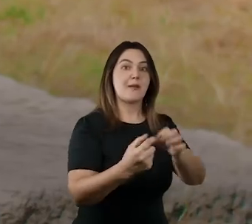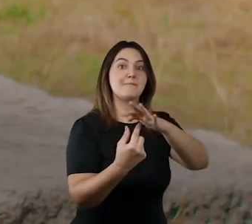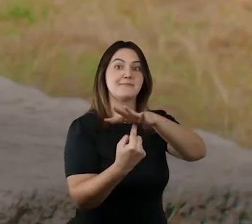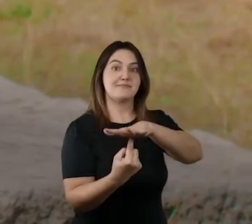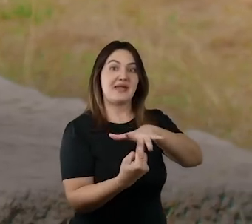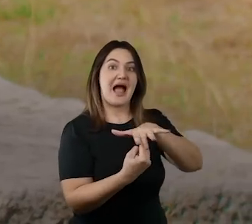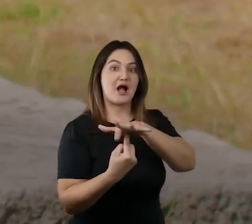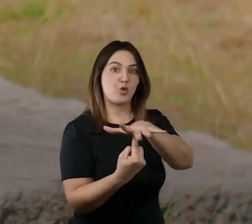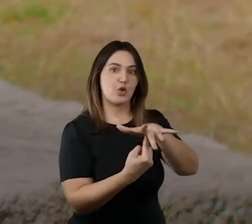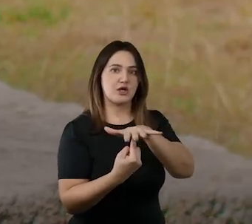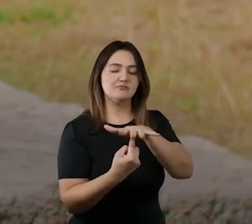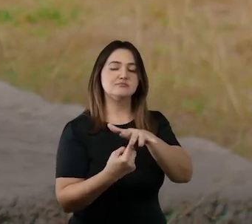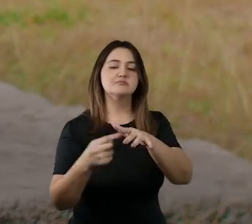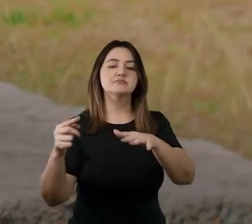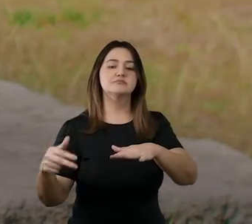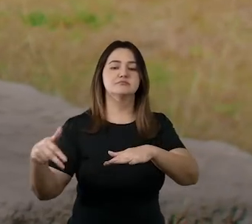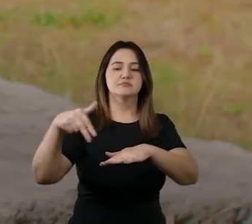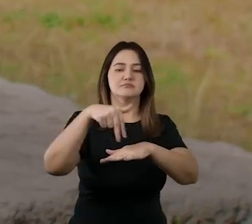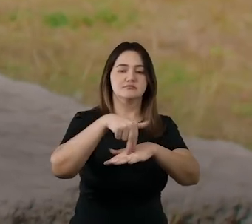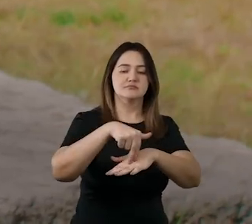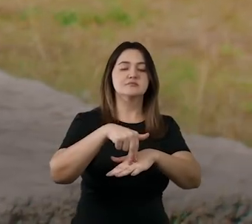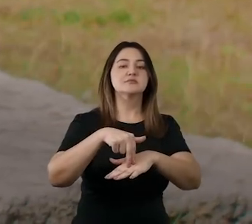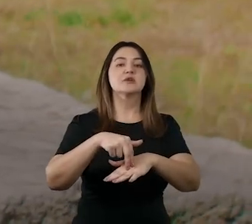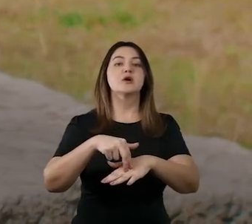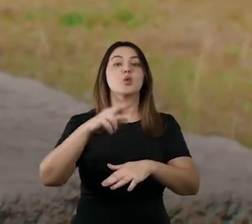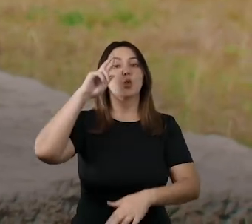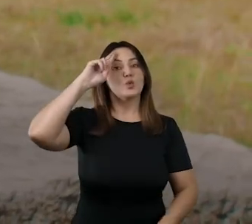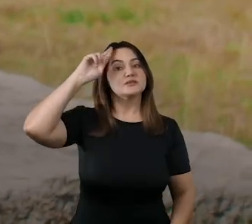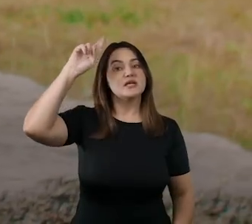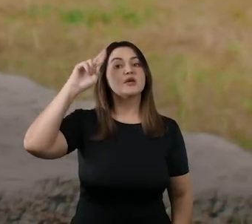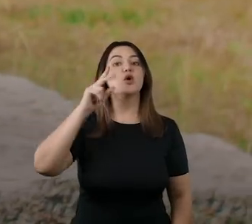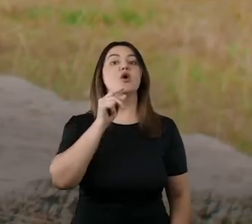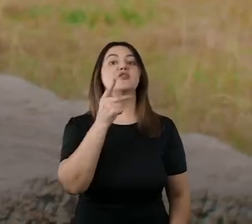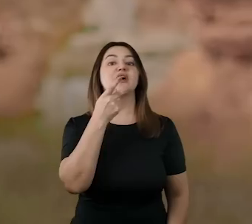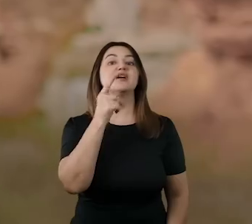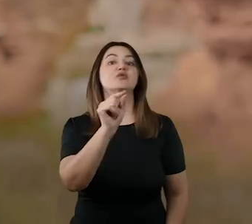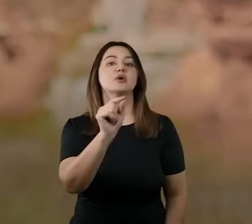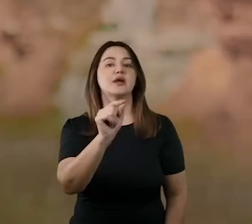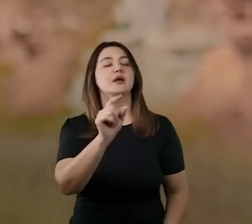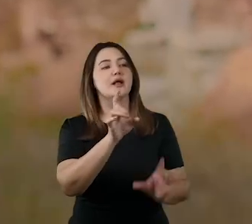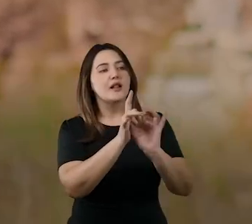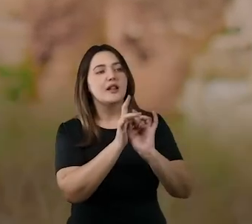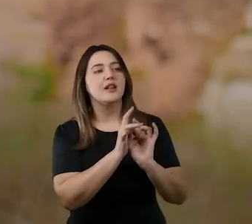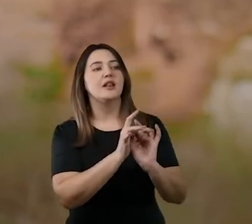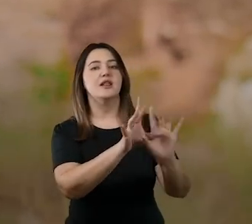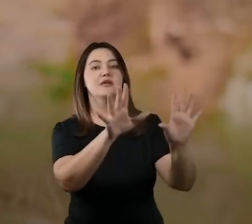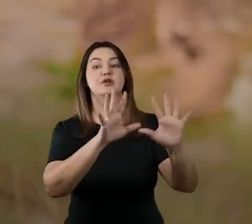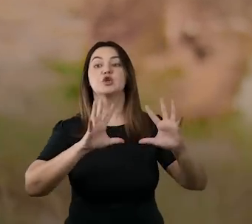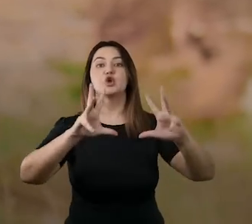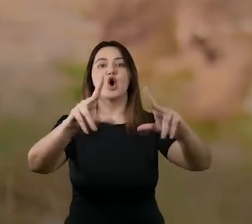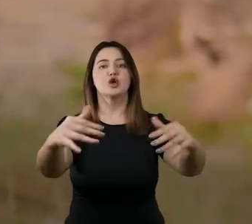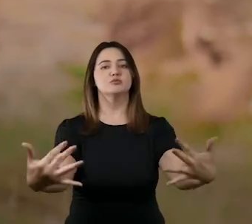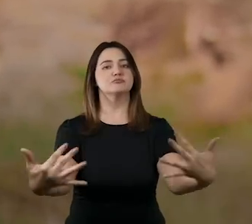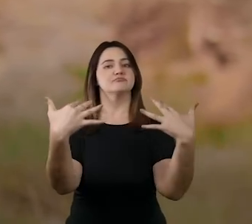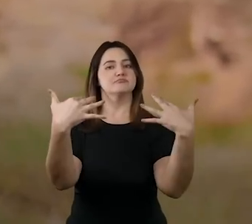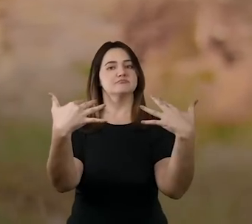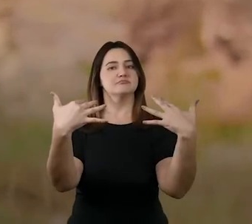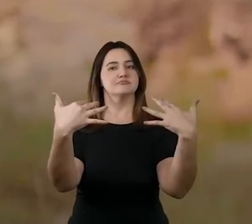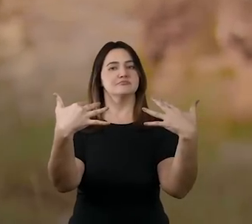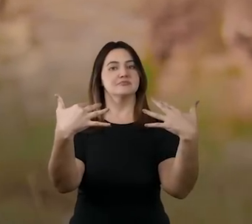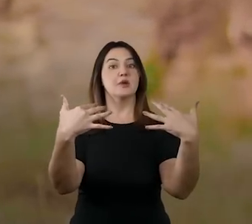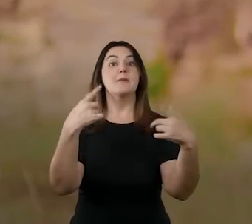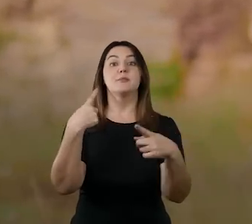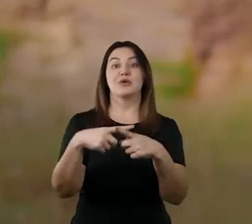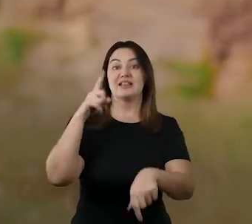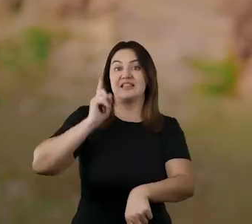é que se efetivava a liberdade daquele escravo. E olha que interessante. O escravo não era apenas